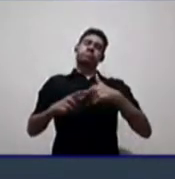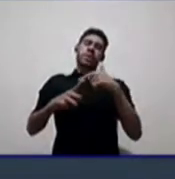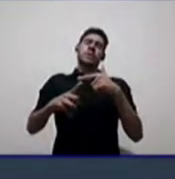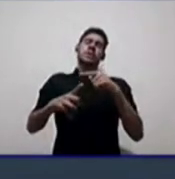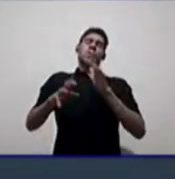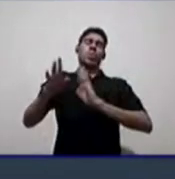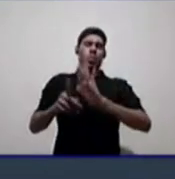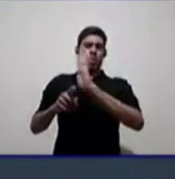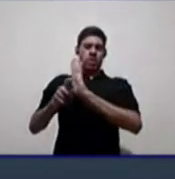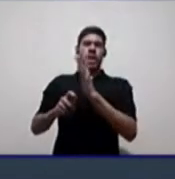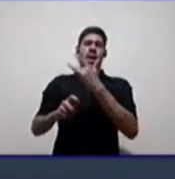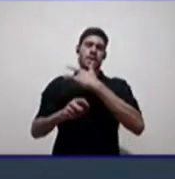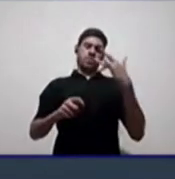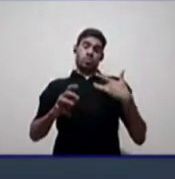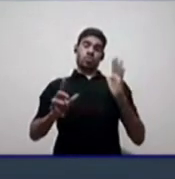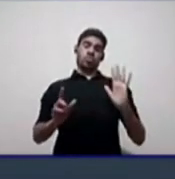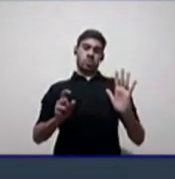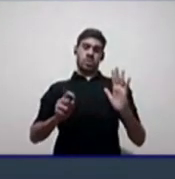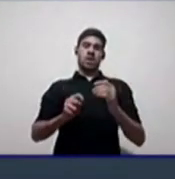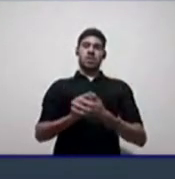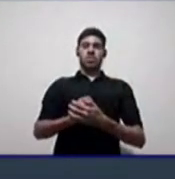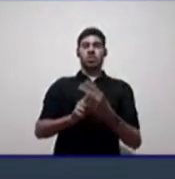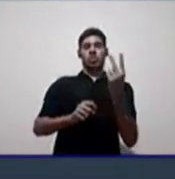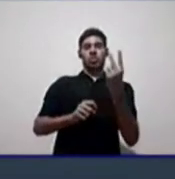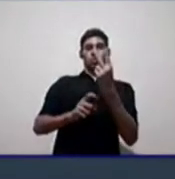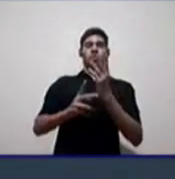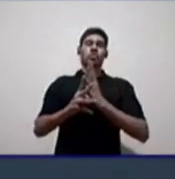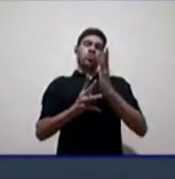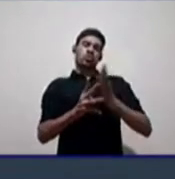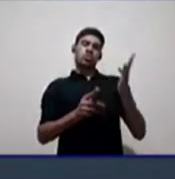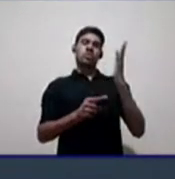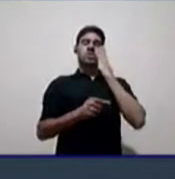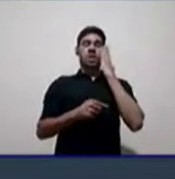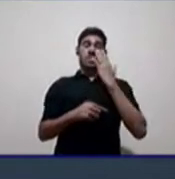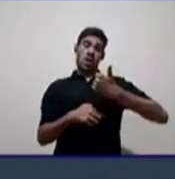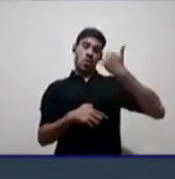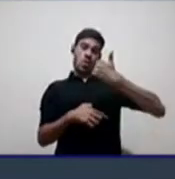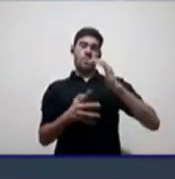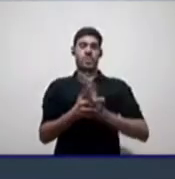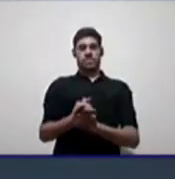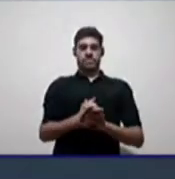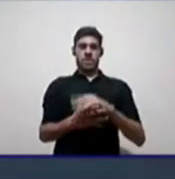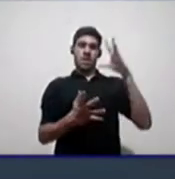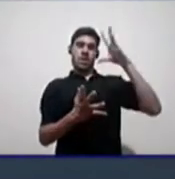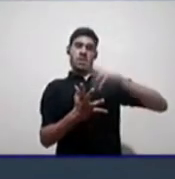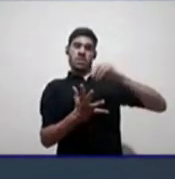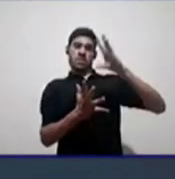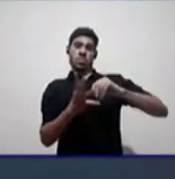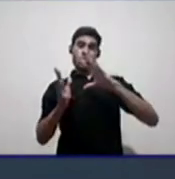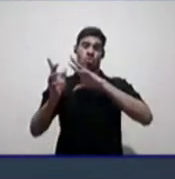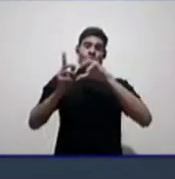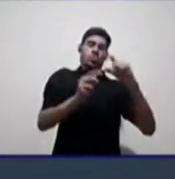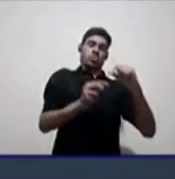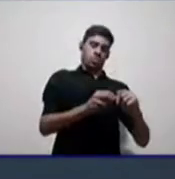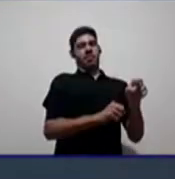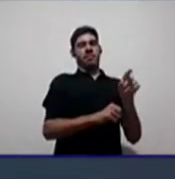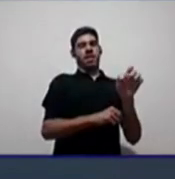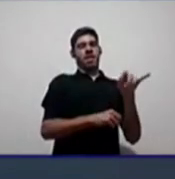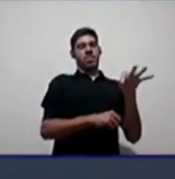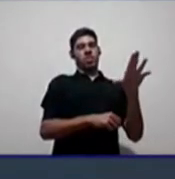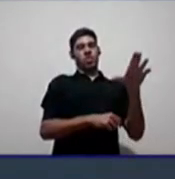sanitário, dois eixos essenciais, a saber: o primeiro, a digitalização de todos os volumes